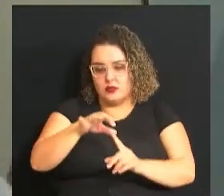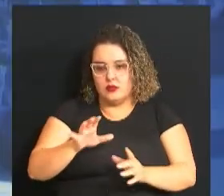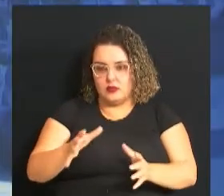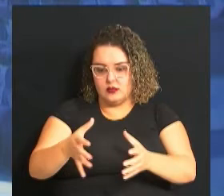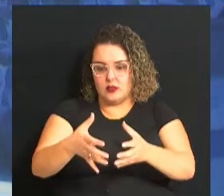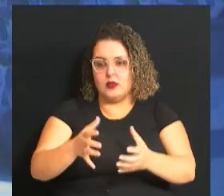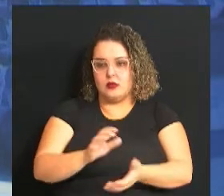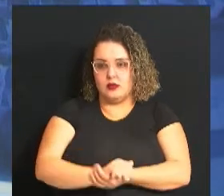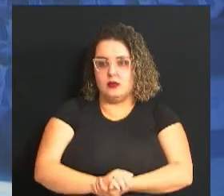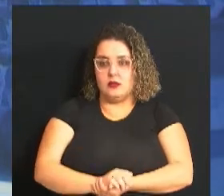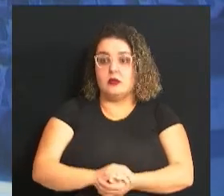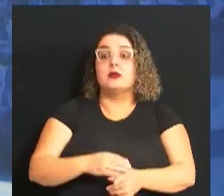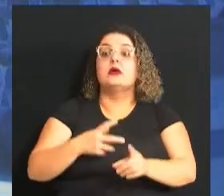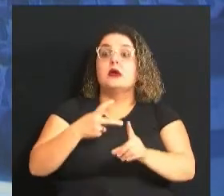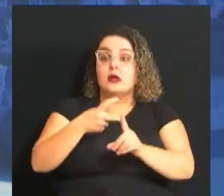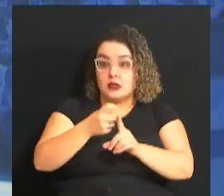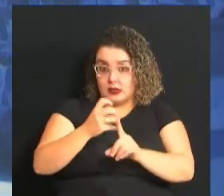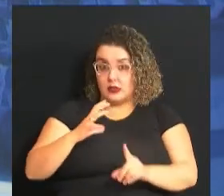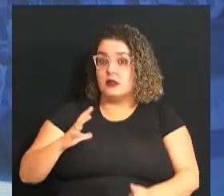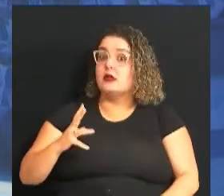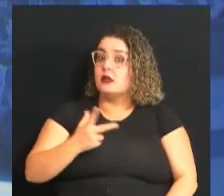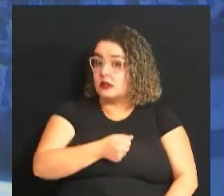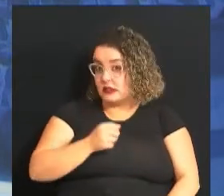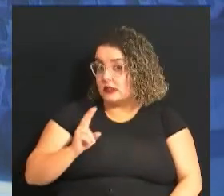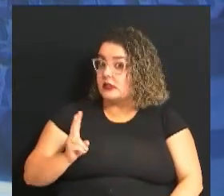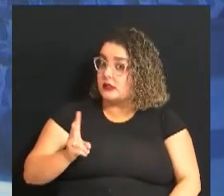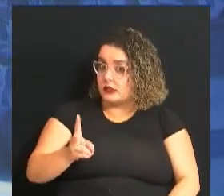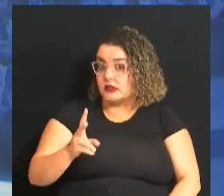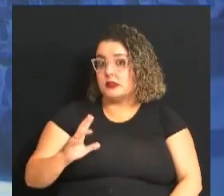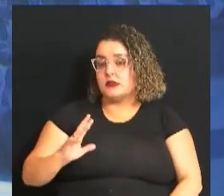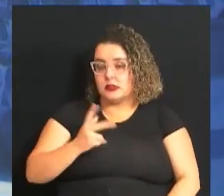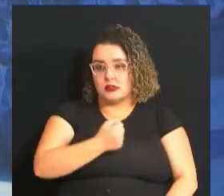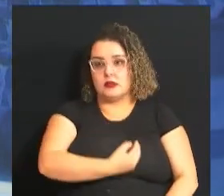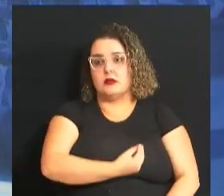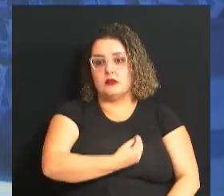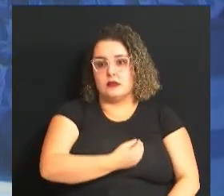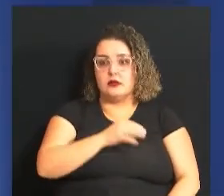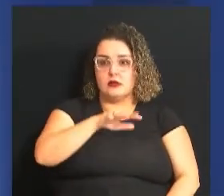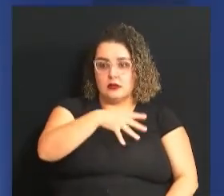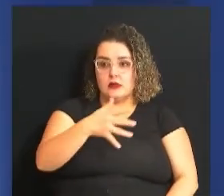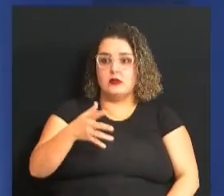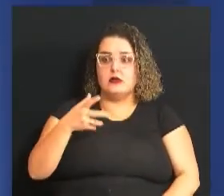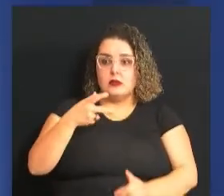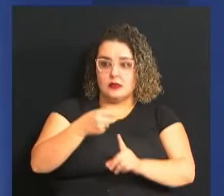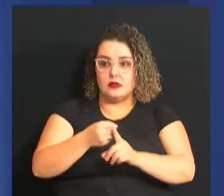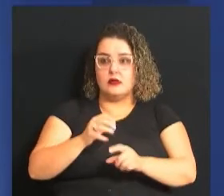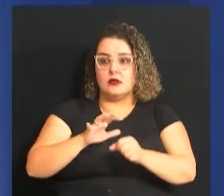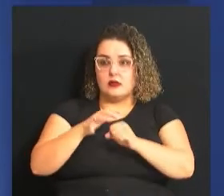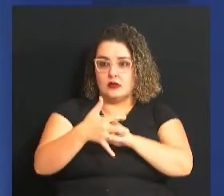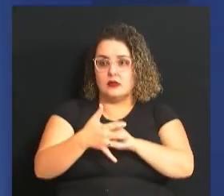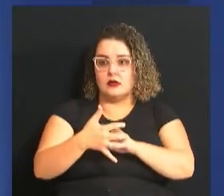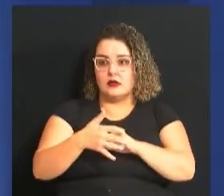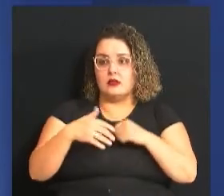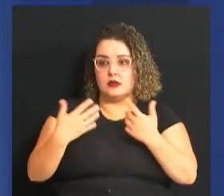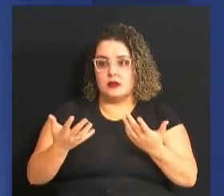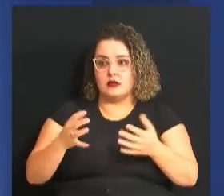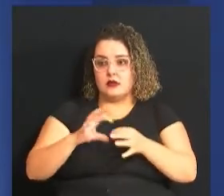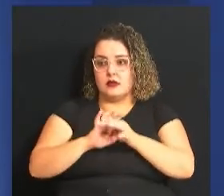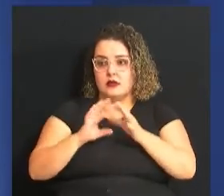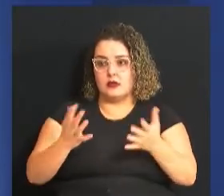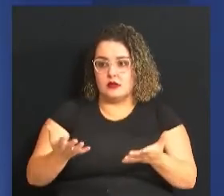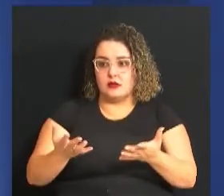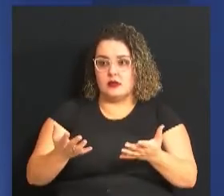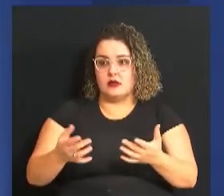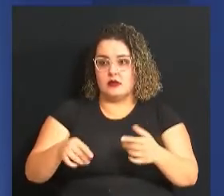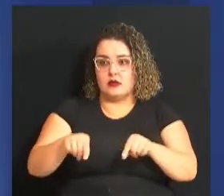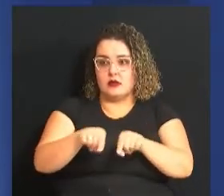né? Vacinação sempre, né? Ficar de olho na caderneta, a vacina para Covid está aí disponível, né? E também a